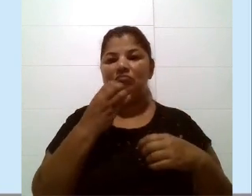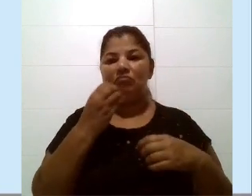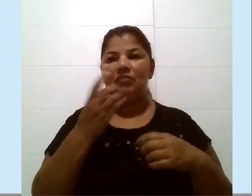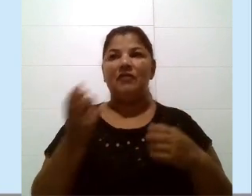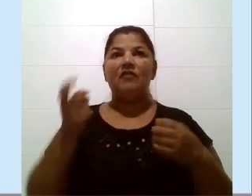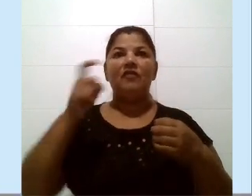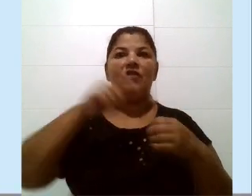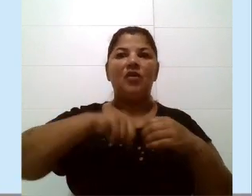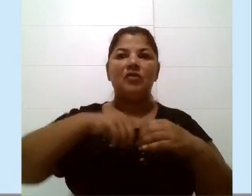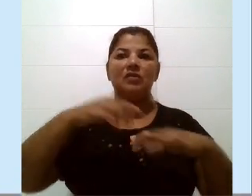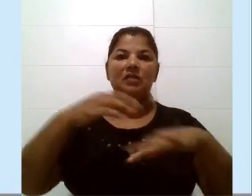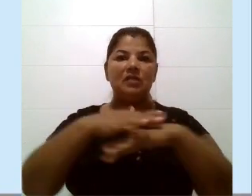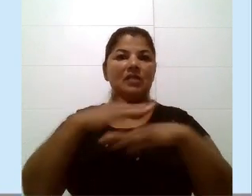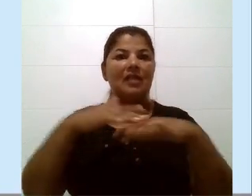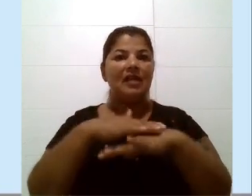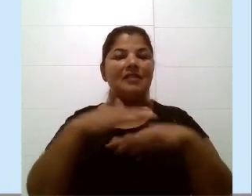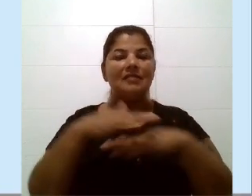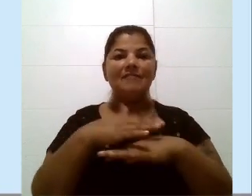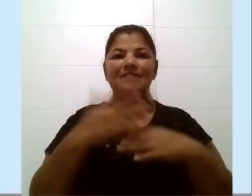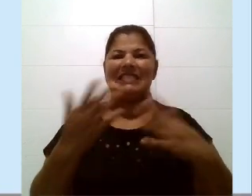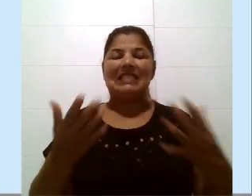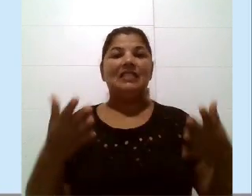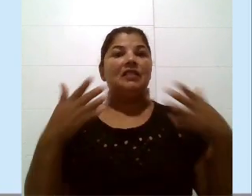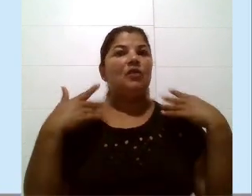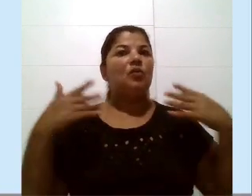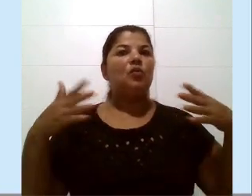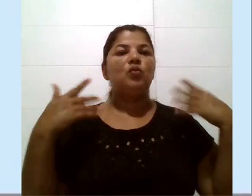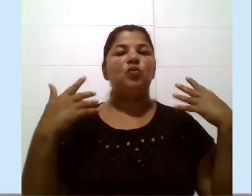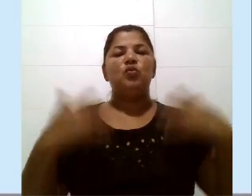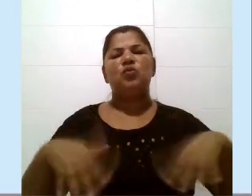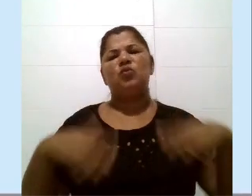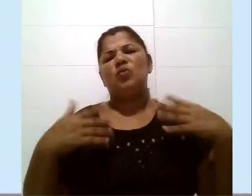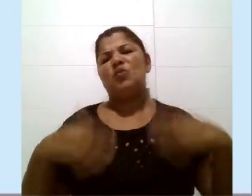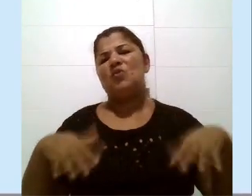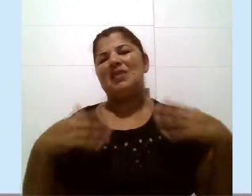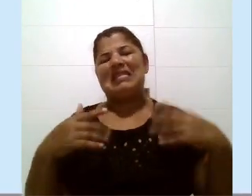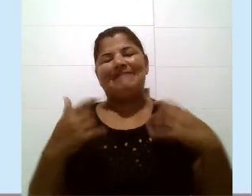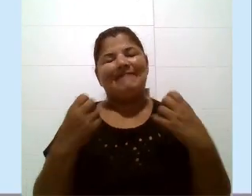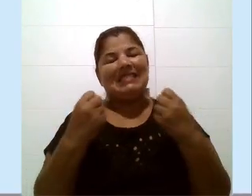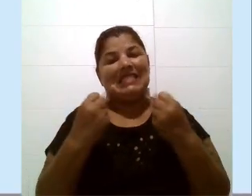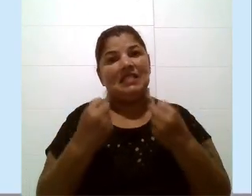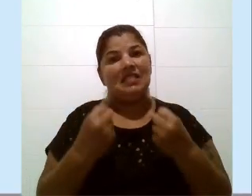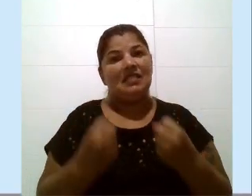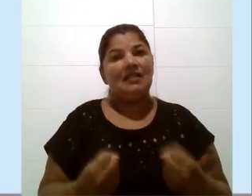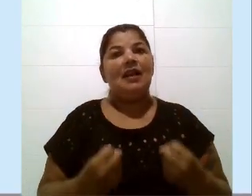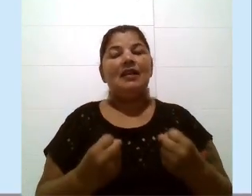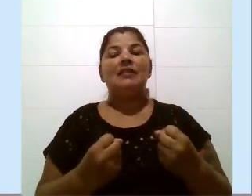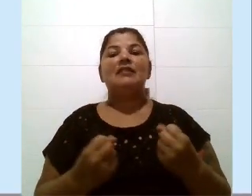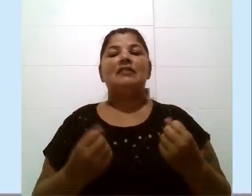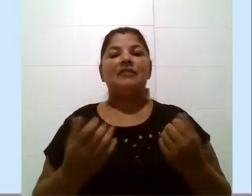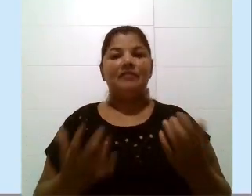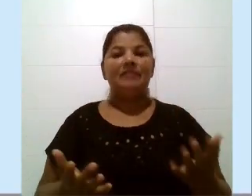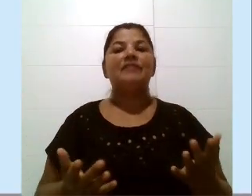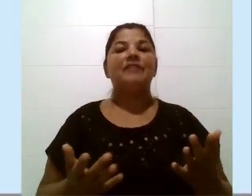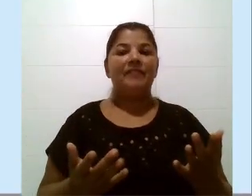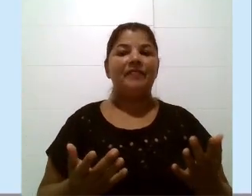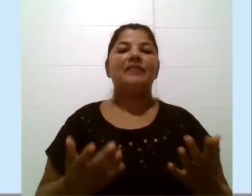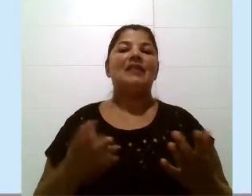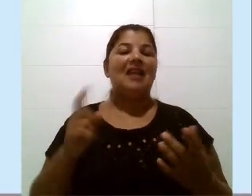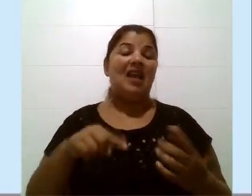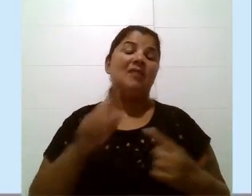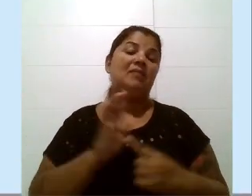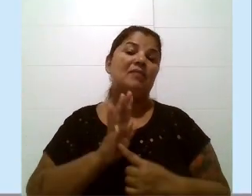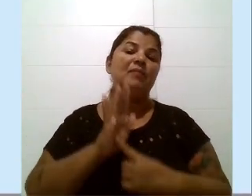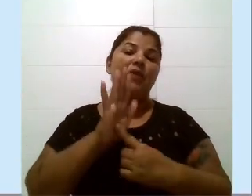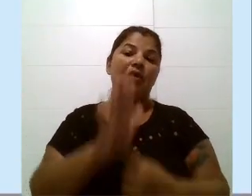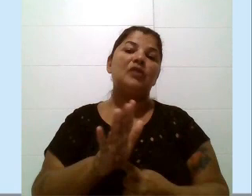para a cidade, você pensa naquele calor, né, naquele ambiente pesado, aquele ambiente quente. Isso é uma representação de que